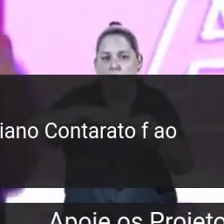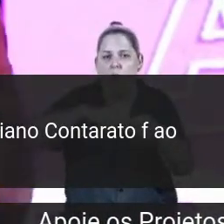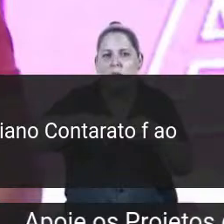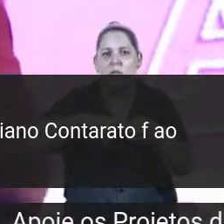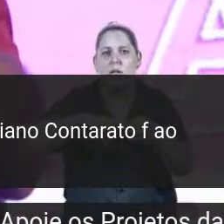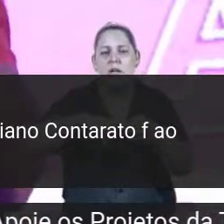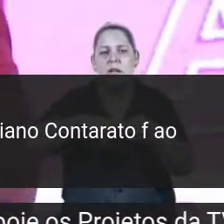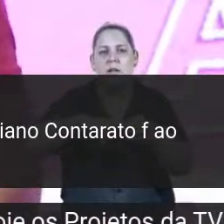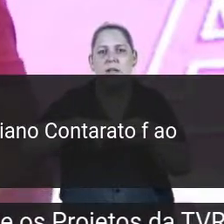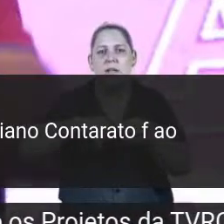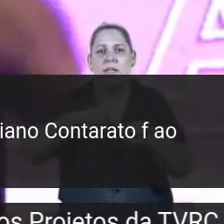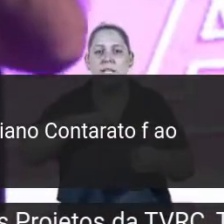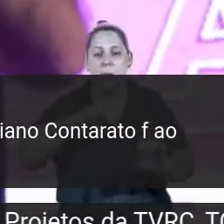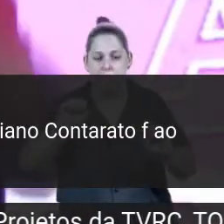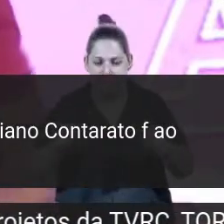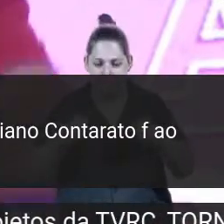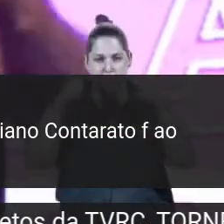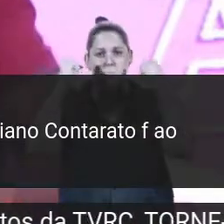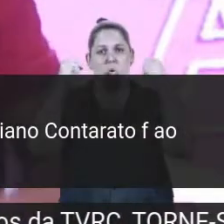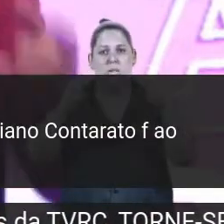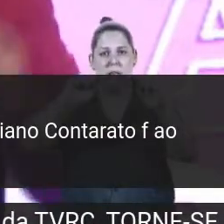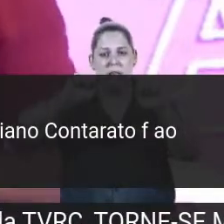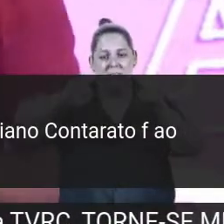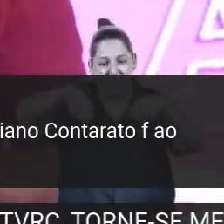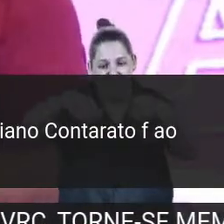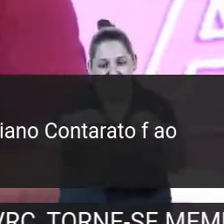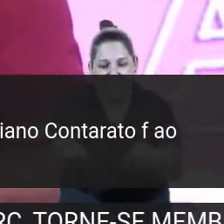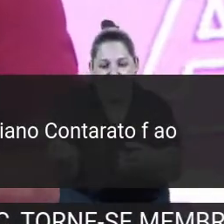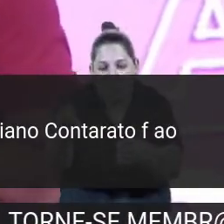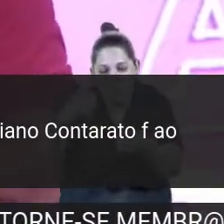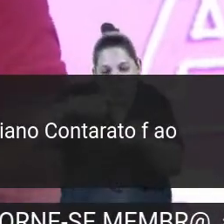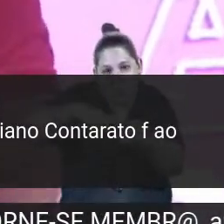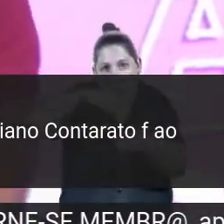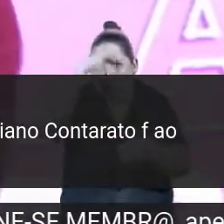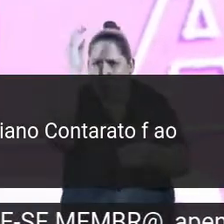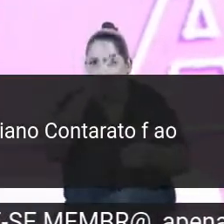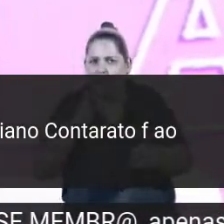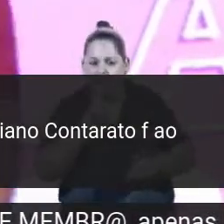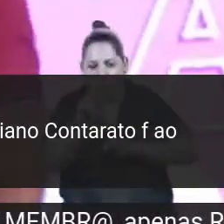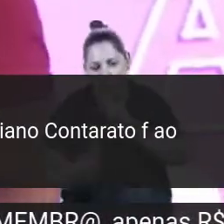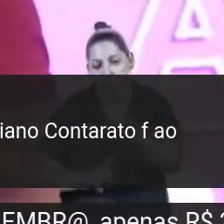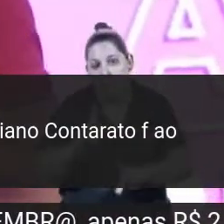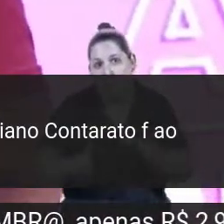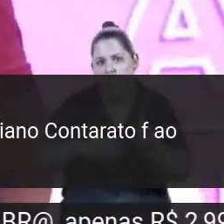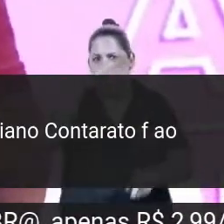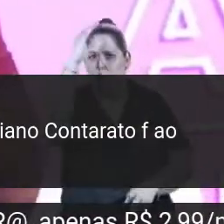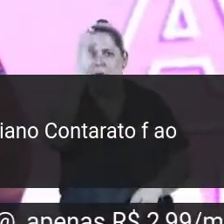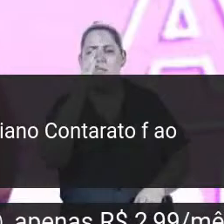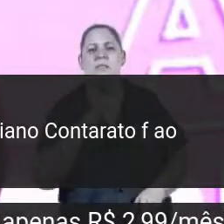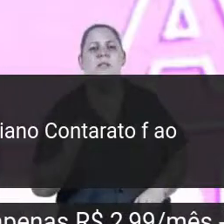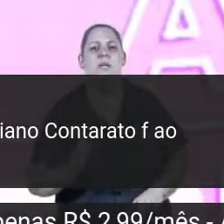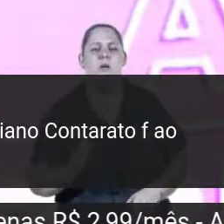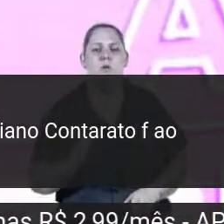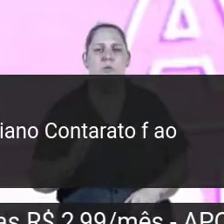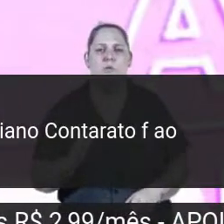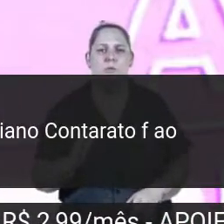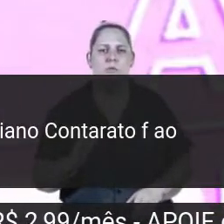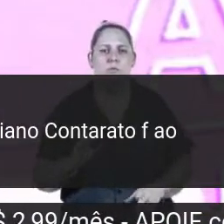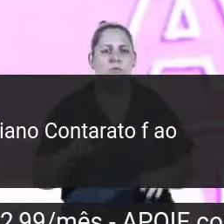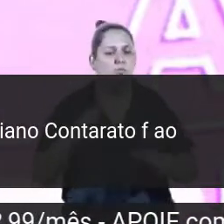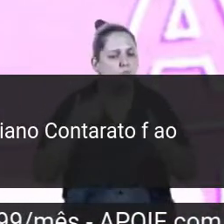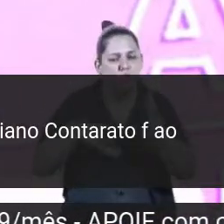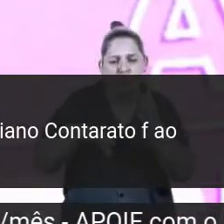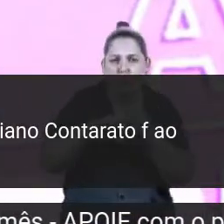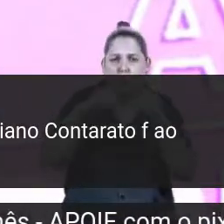uma alternativa de poder para devolver o Brasil aos brasileiros. Lá na Câmara Federal, a nossa bancada aguerrida na Câmara